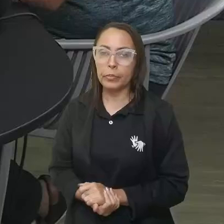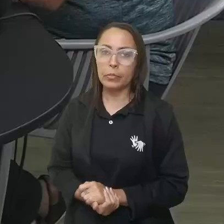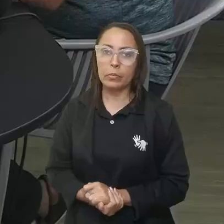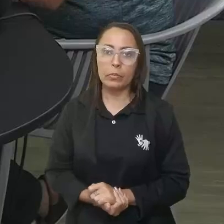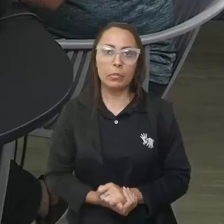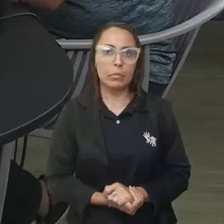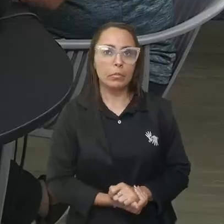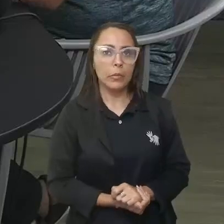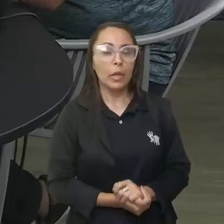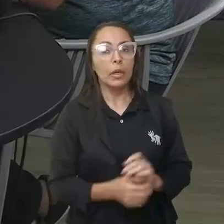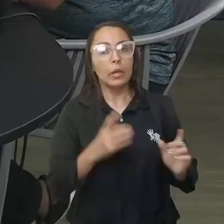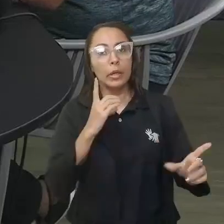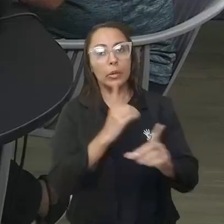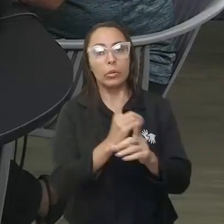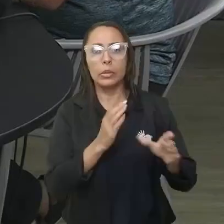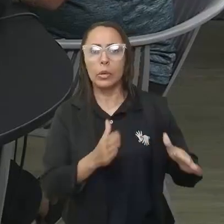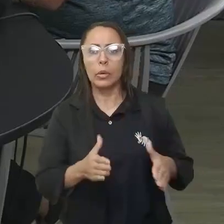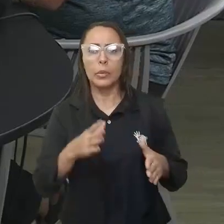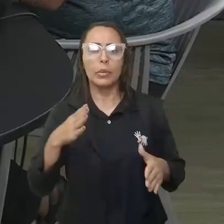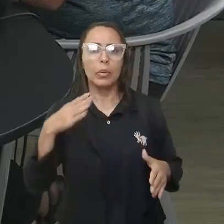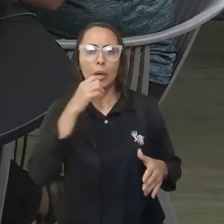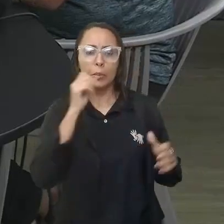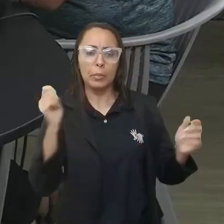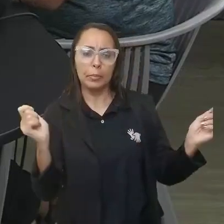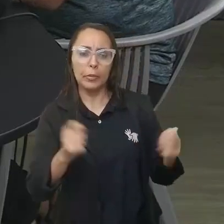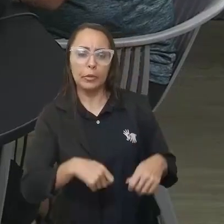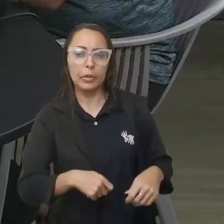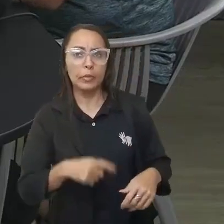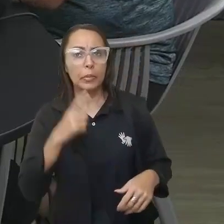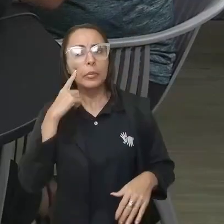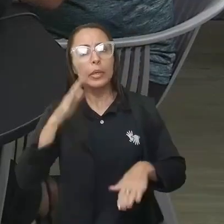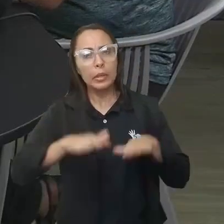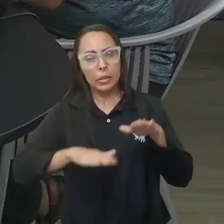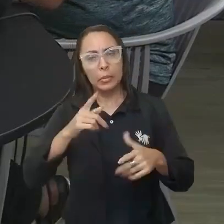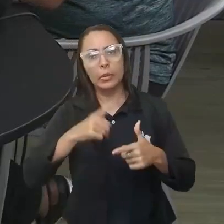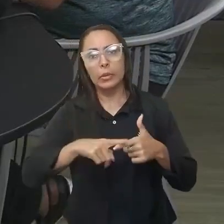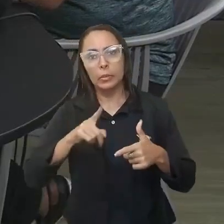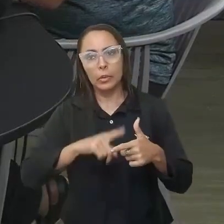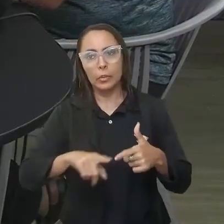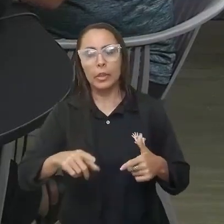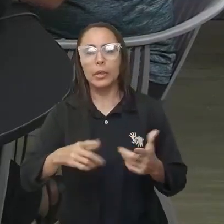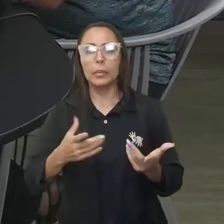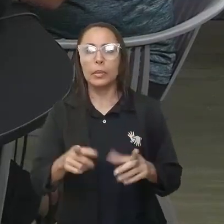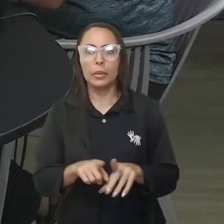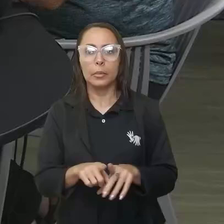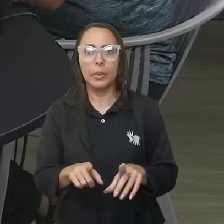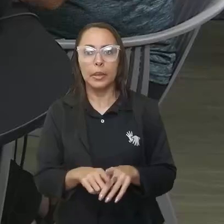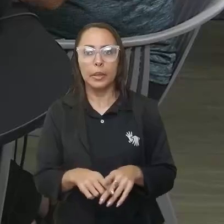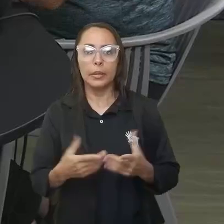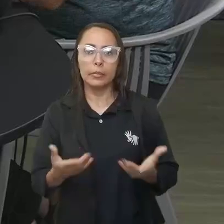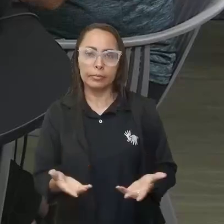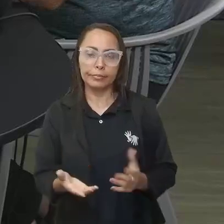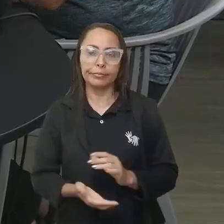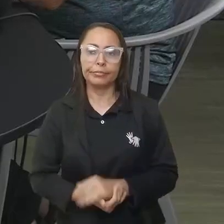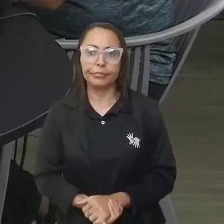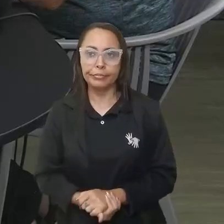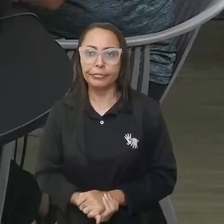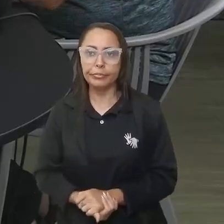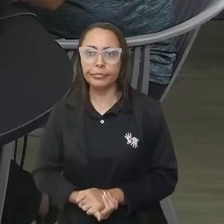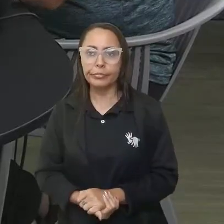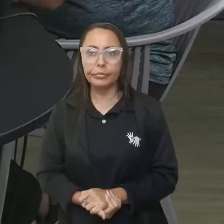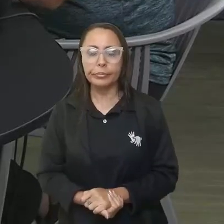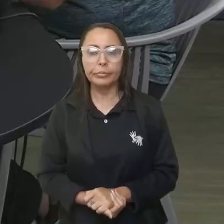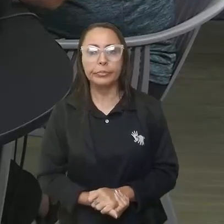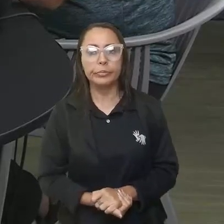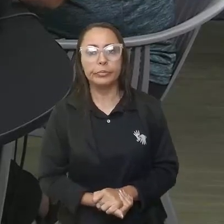E tentar encontrar um caminho mais rápido possível. Mas depende muito do problema, depende muito do tamanho do problema. Cada caso é um caso, geralmente, é diferente. Se vai